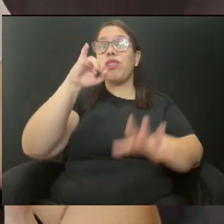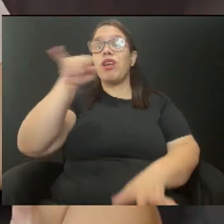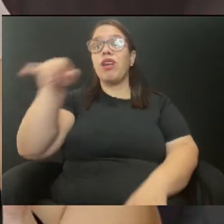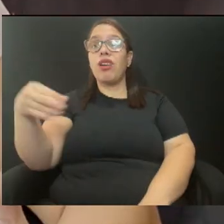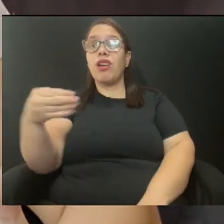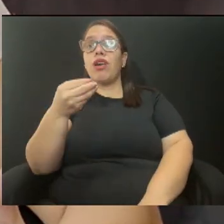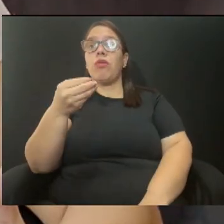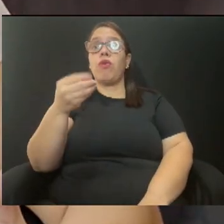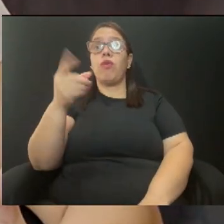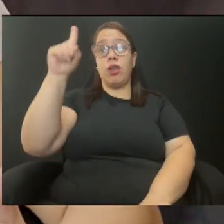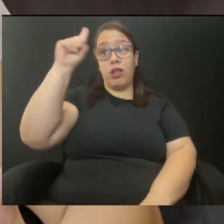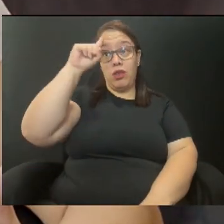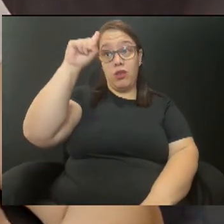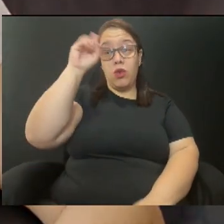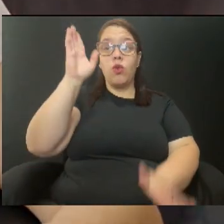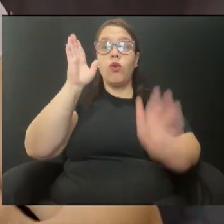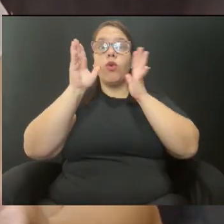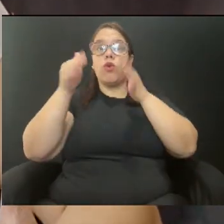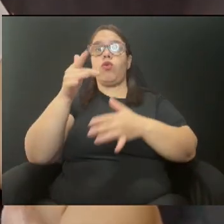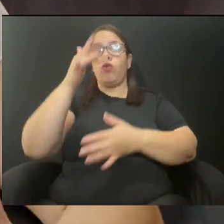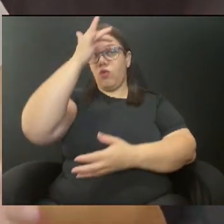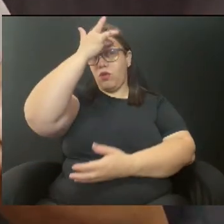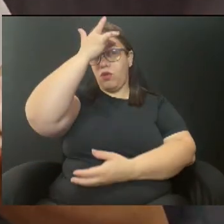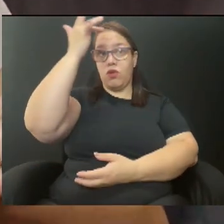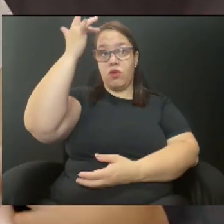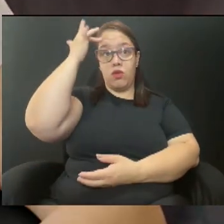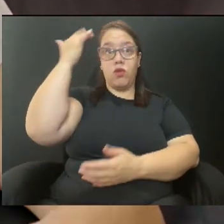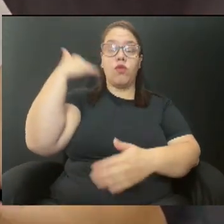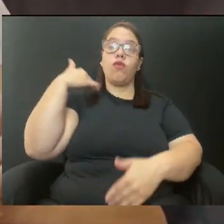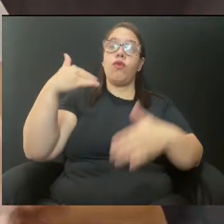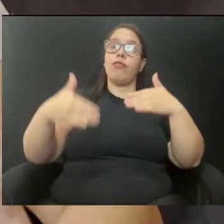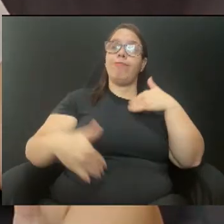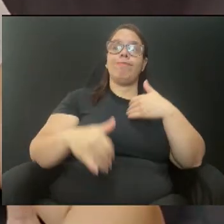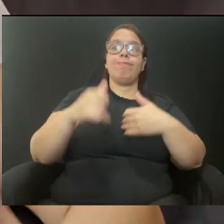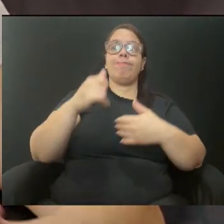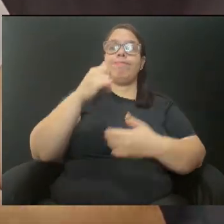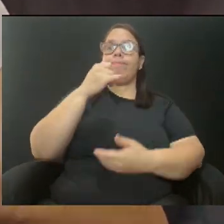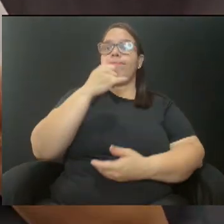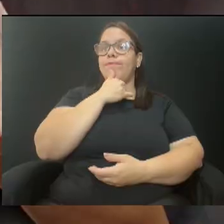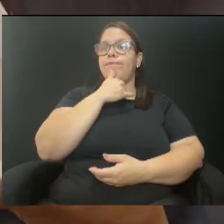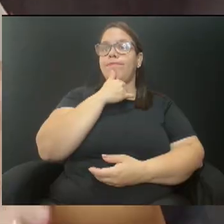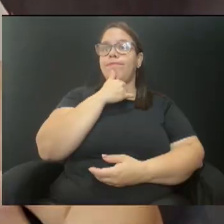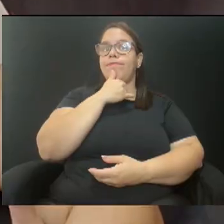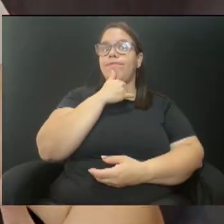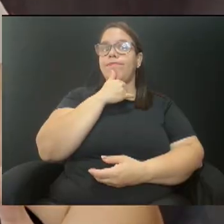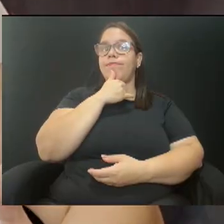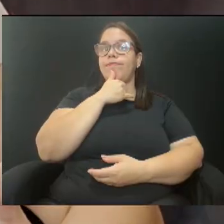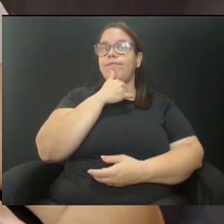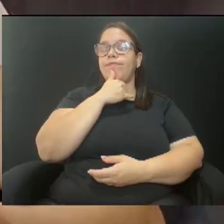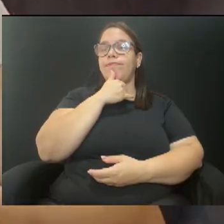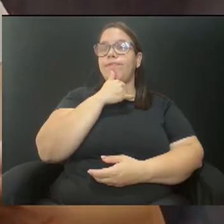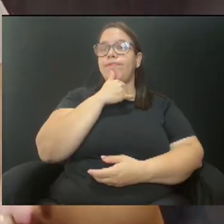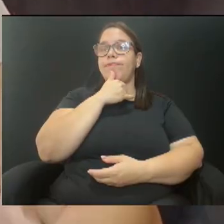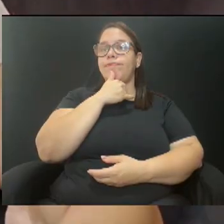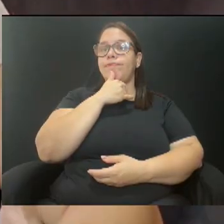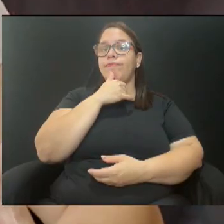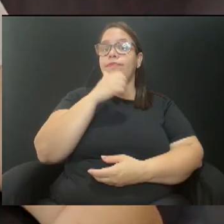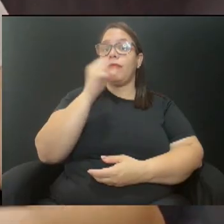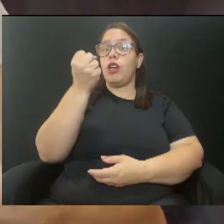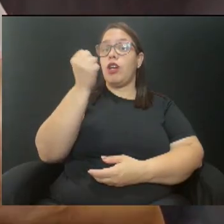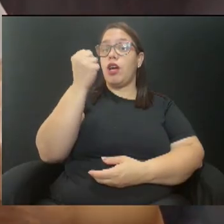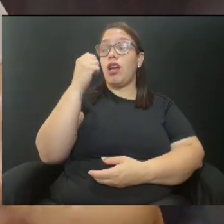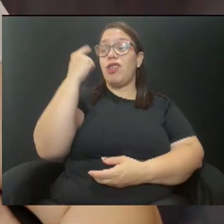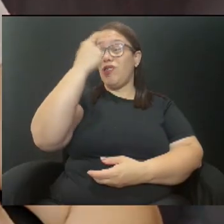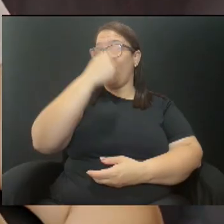focar mais na saúde mental e física. Infelizmente, algumas diretrizes, pela rigidez das 8 horas diárias, não é possível,